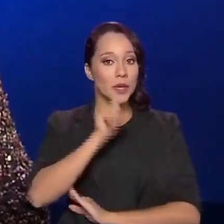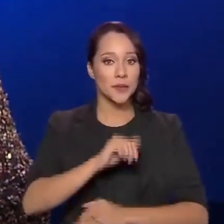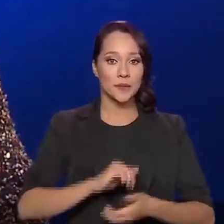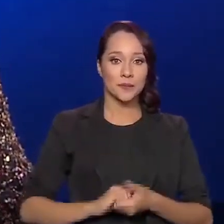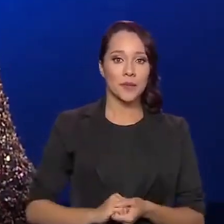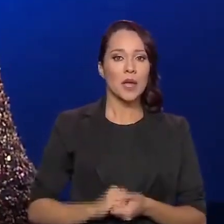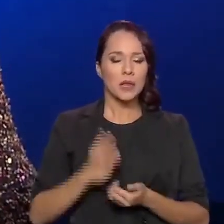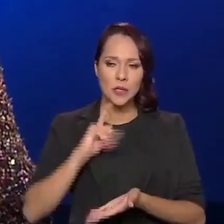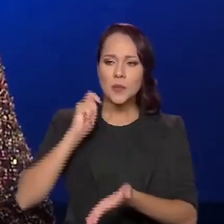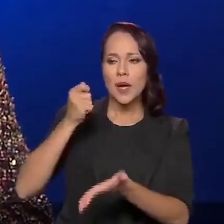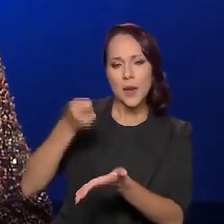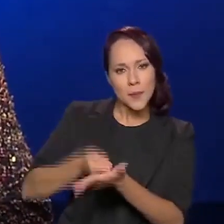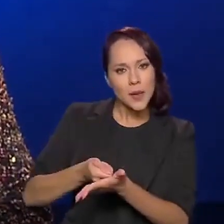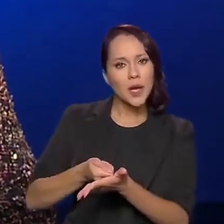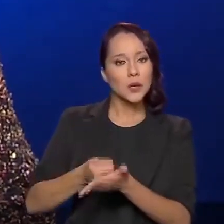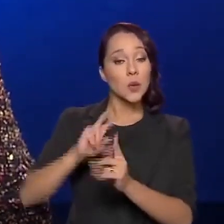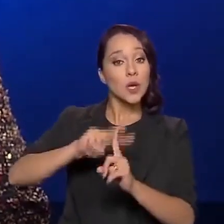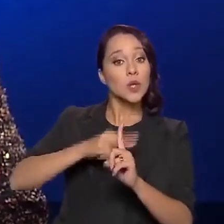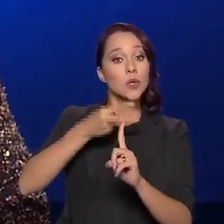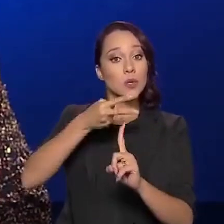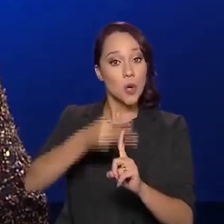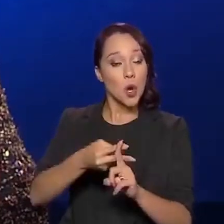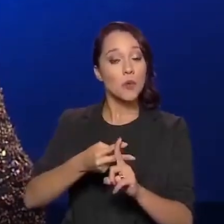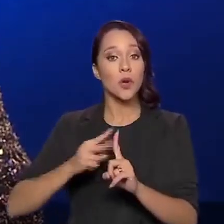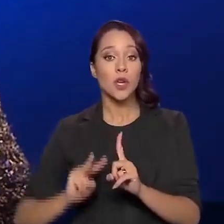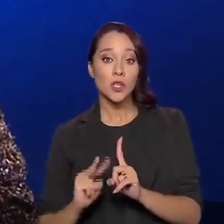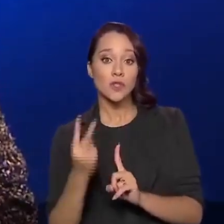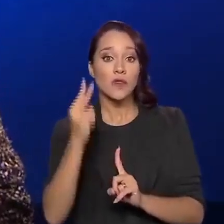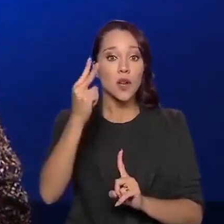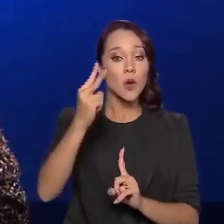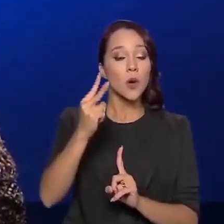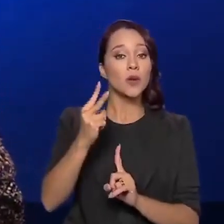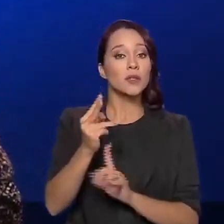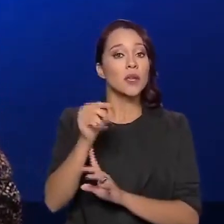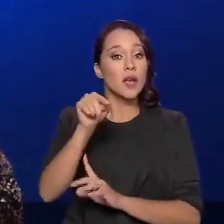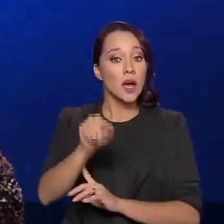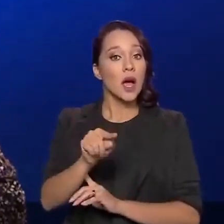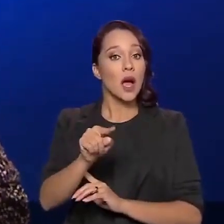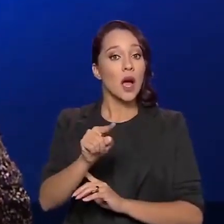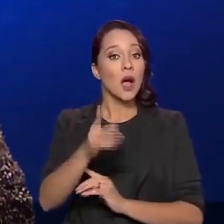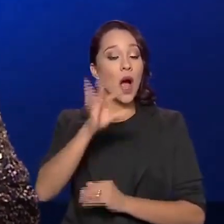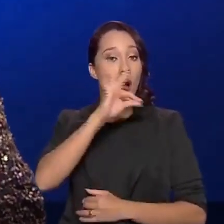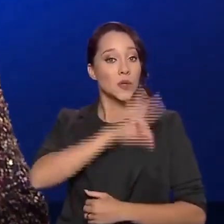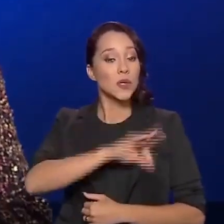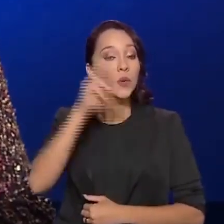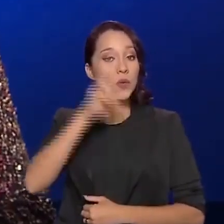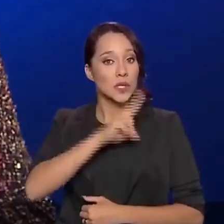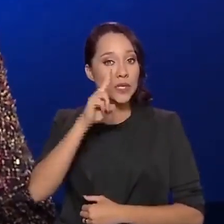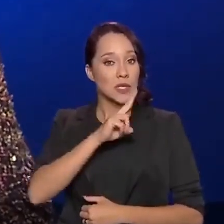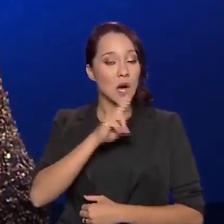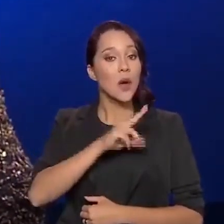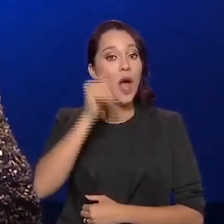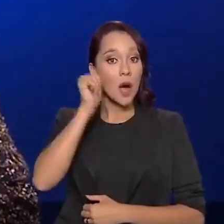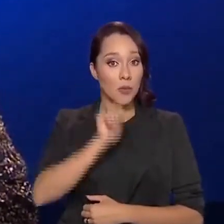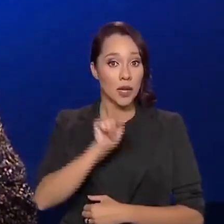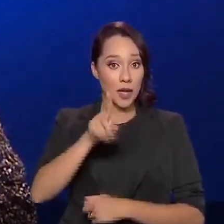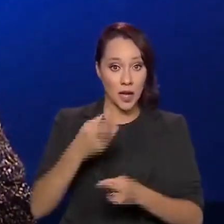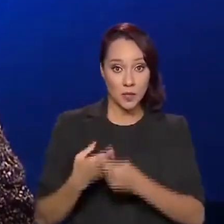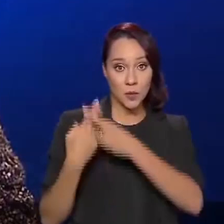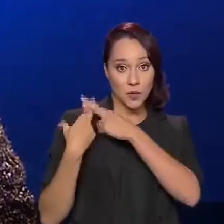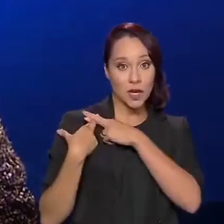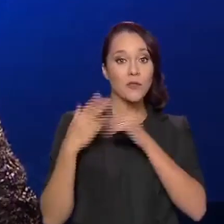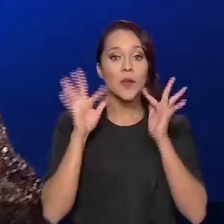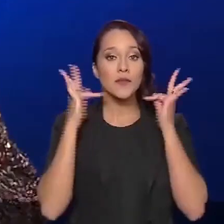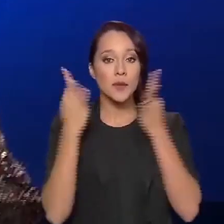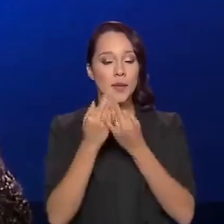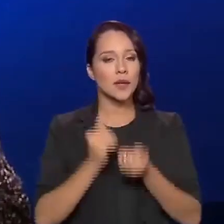feminino. Desde o pagamento em dobro de valores correspondentes ao auxílio emergencial a mulheres chefes